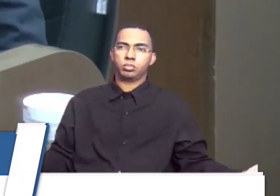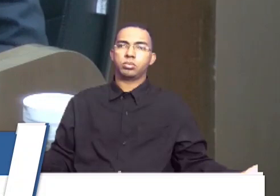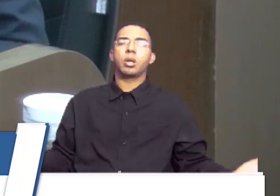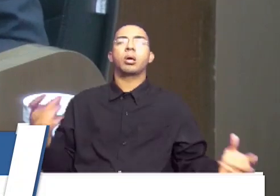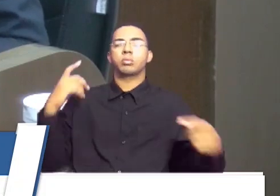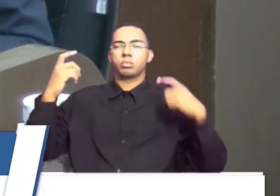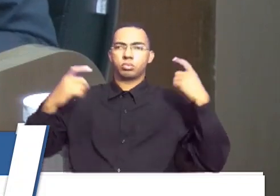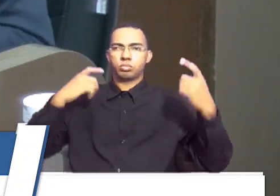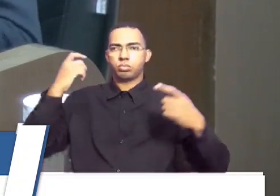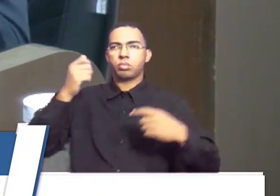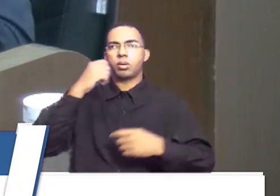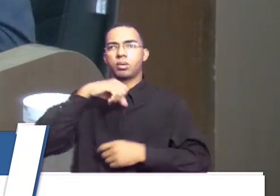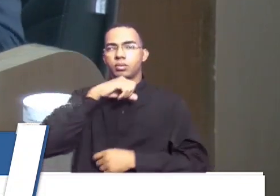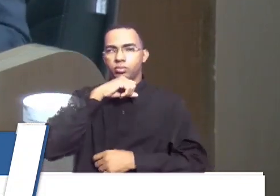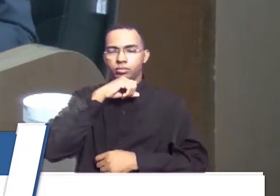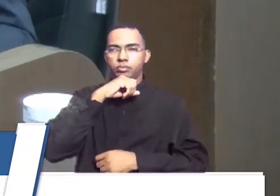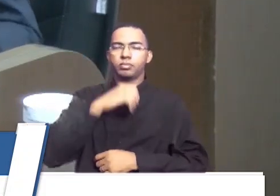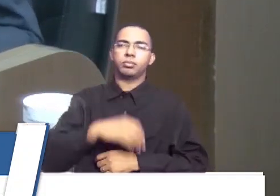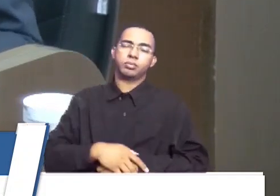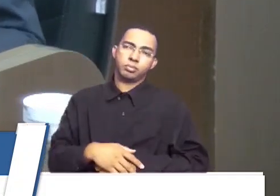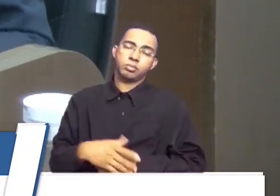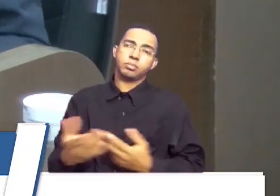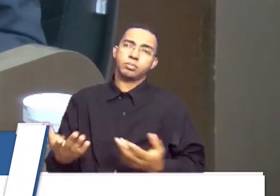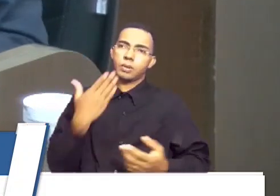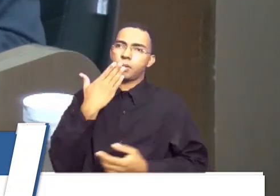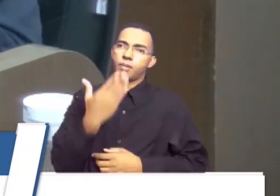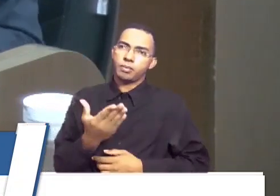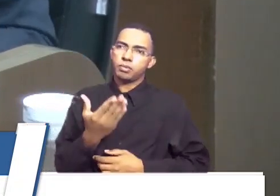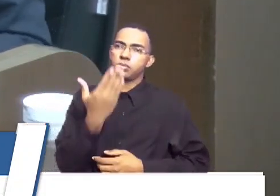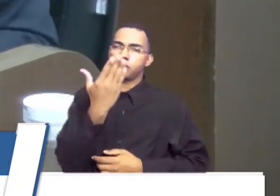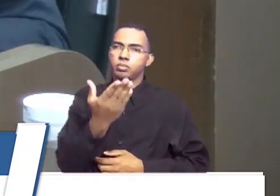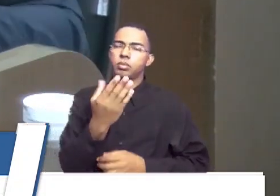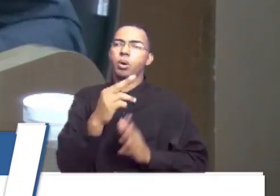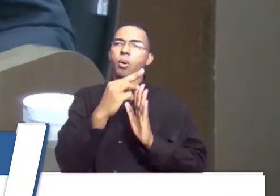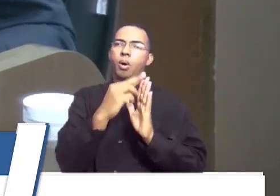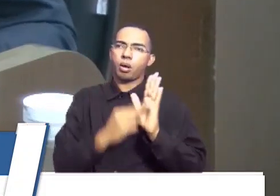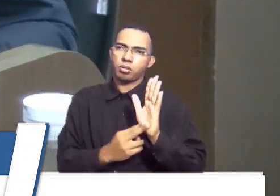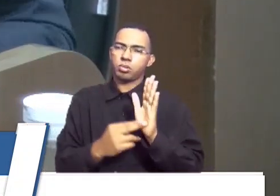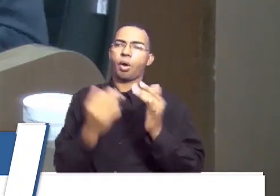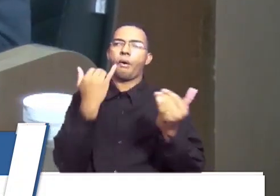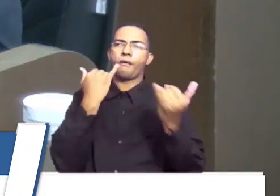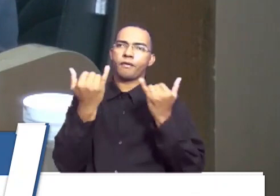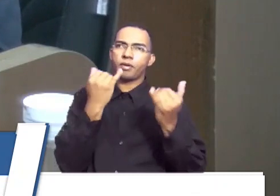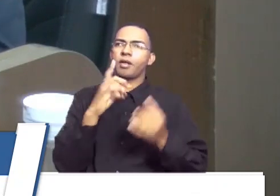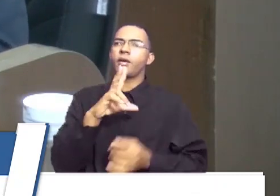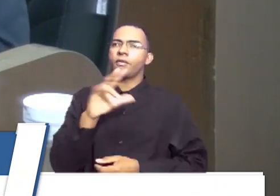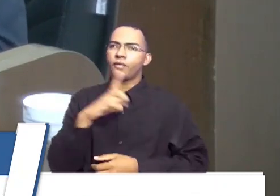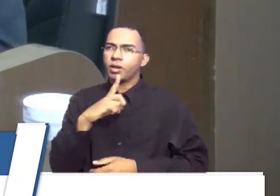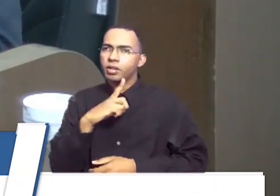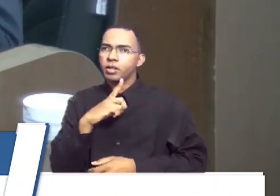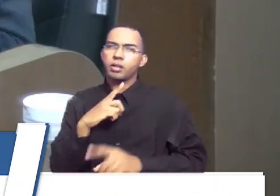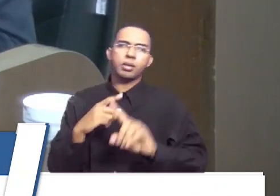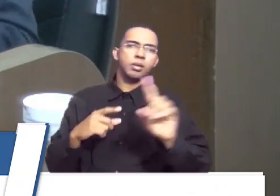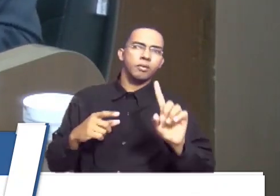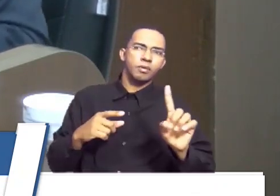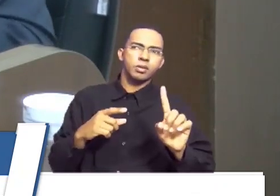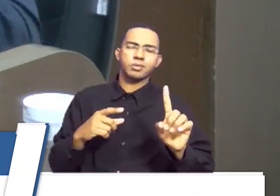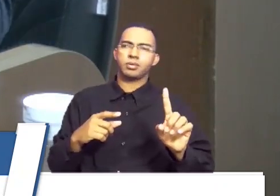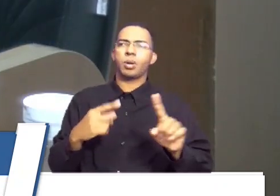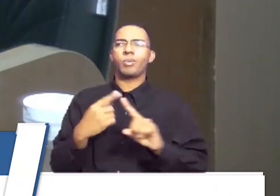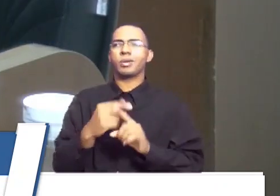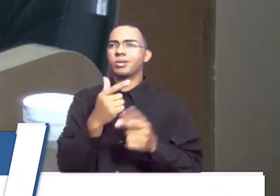das mães. Então, eu peço que, através desse requerimento, me informe, vai ter ou não vai ter. Porque, se não for